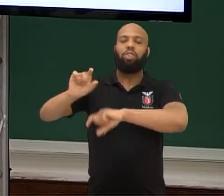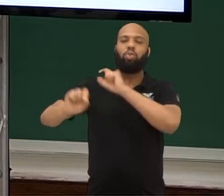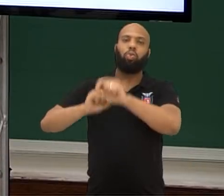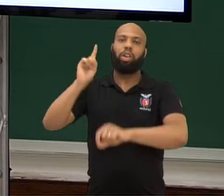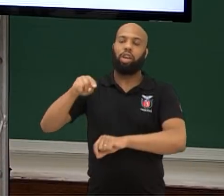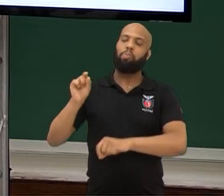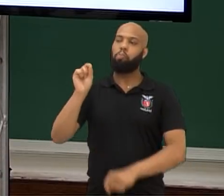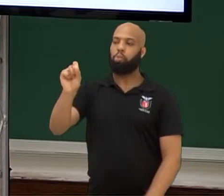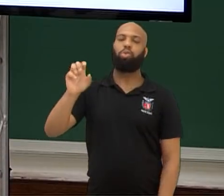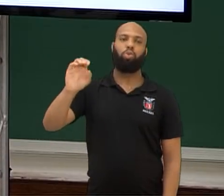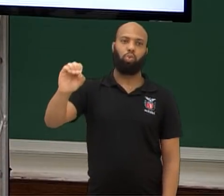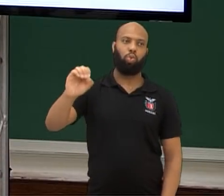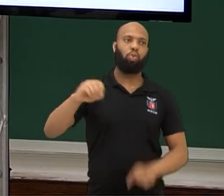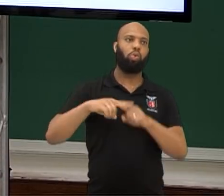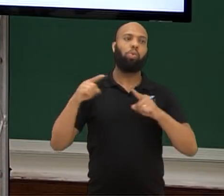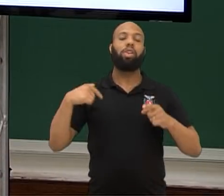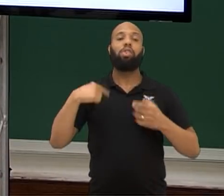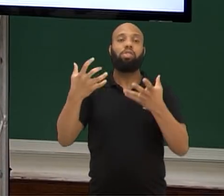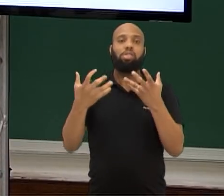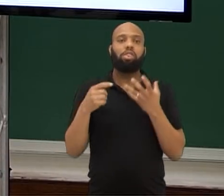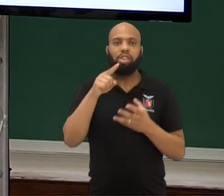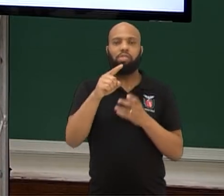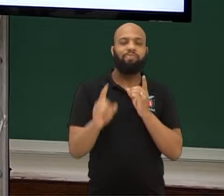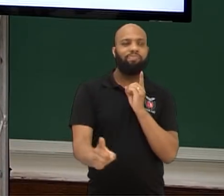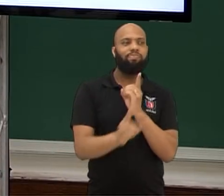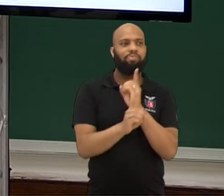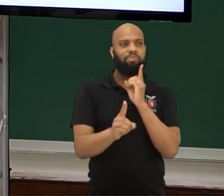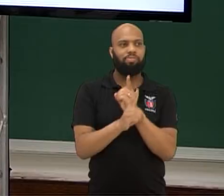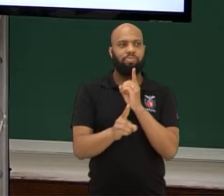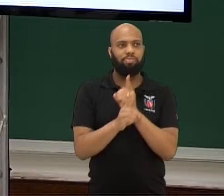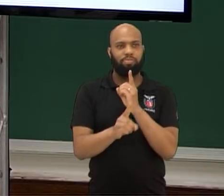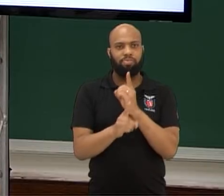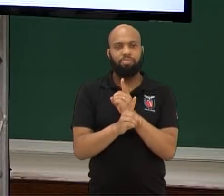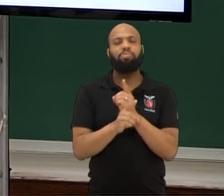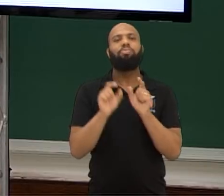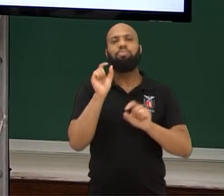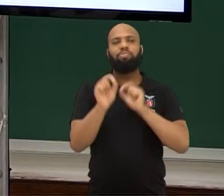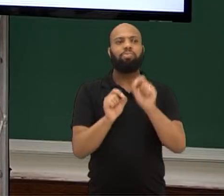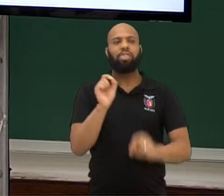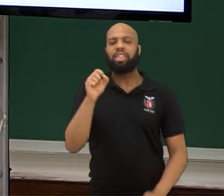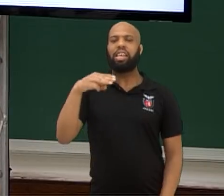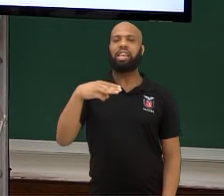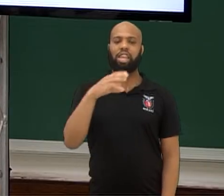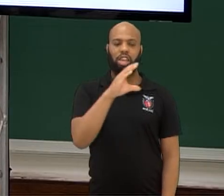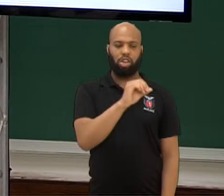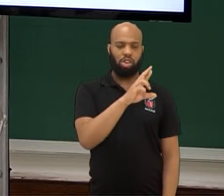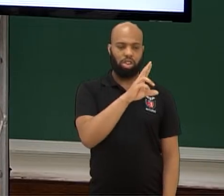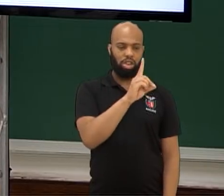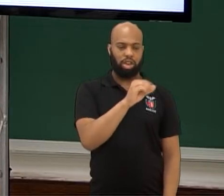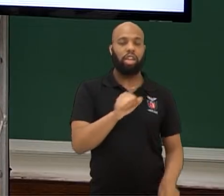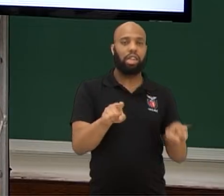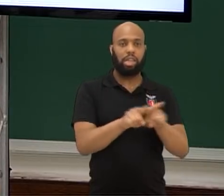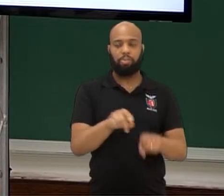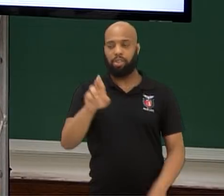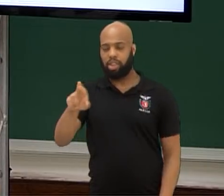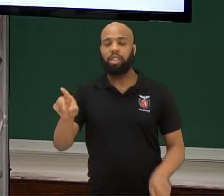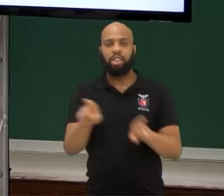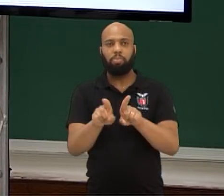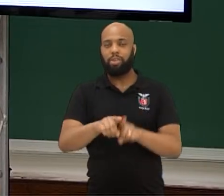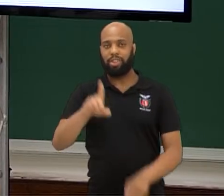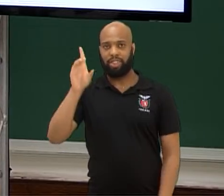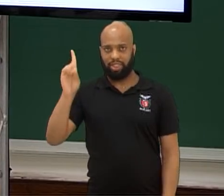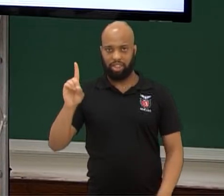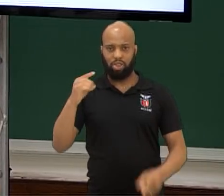nosso ponto O. Mas eu quero que vocês descobrissem, né? Quem que era a corda, quem que era o raio e quem que é o